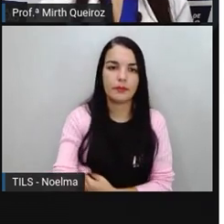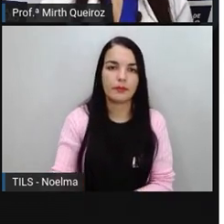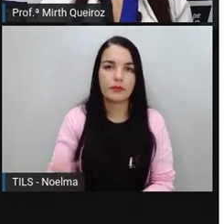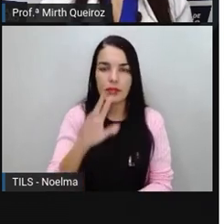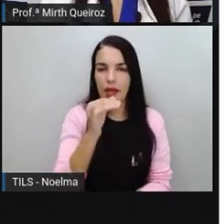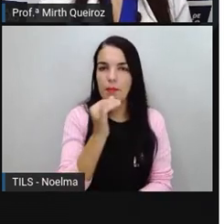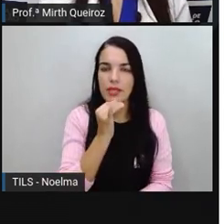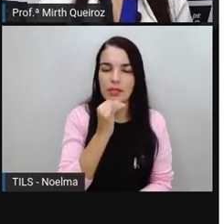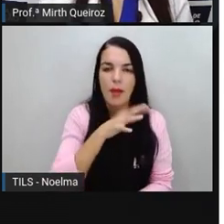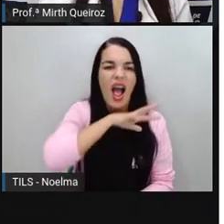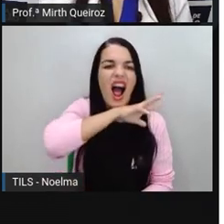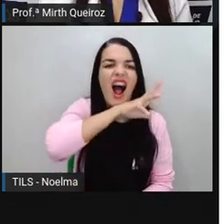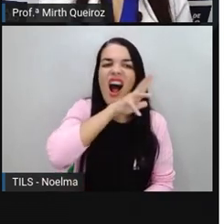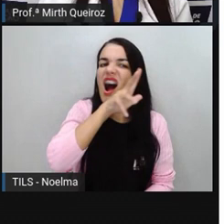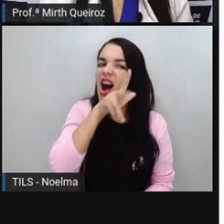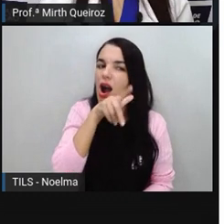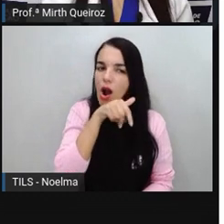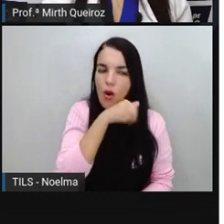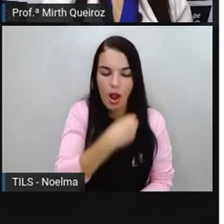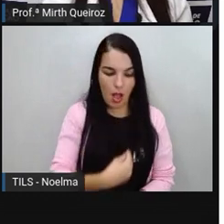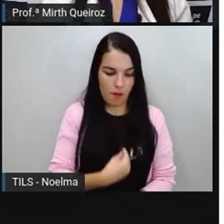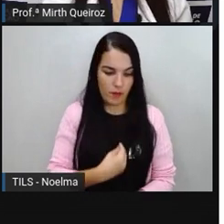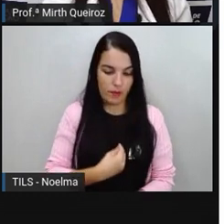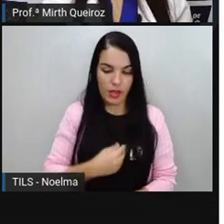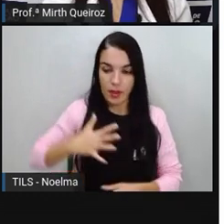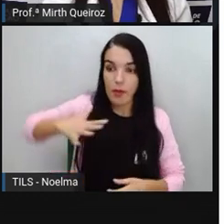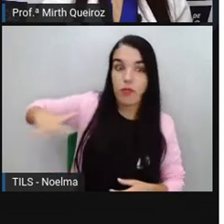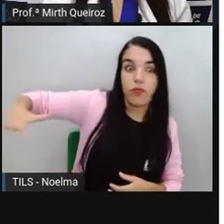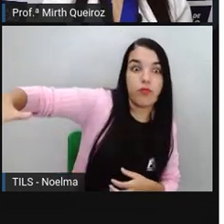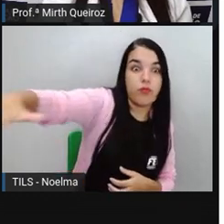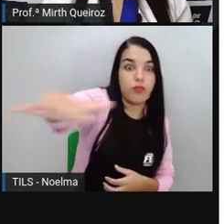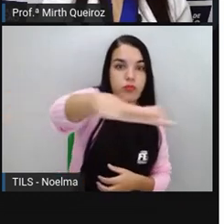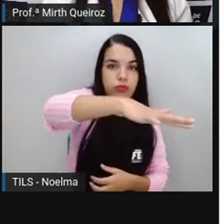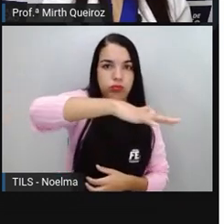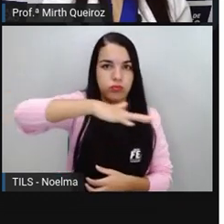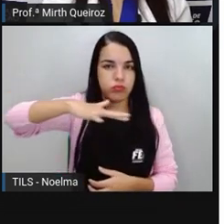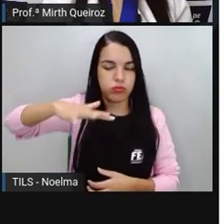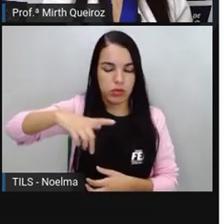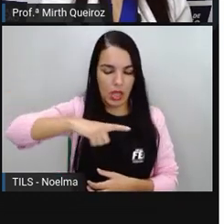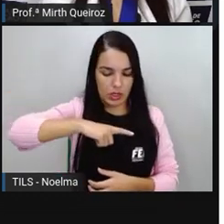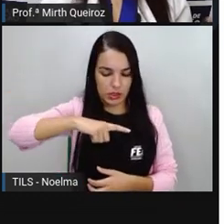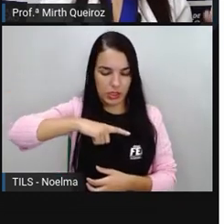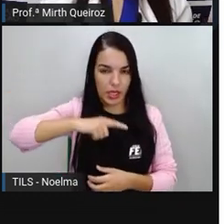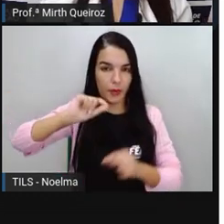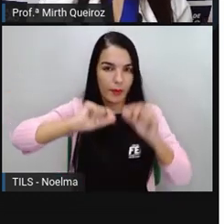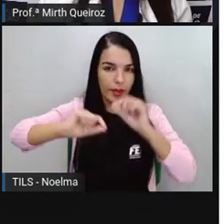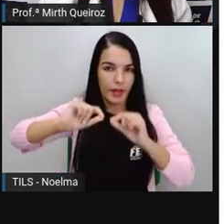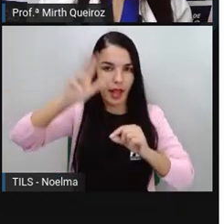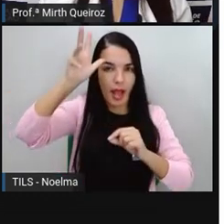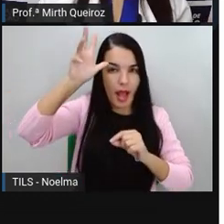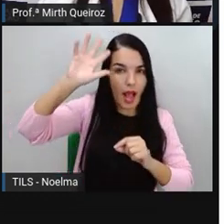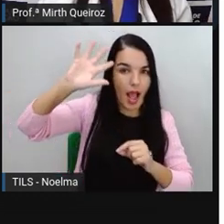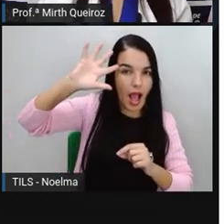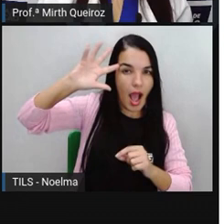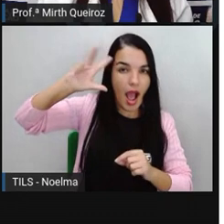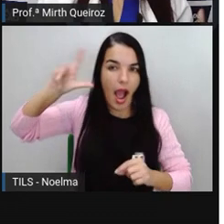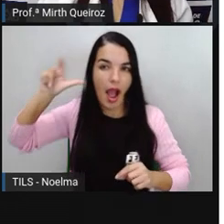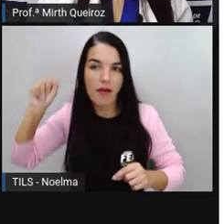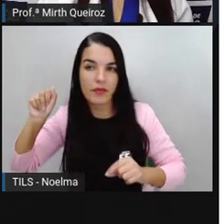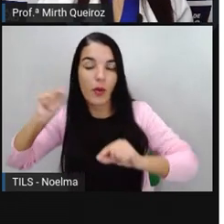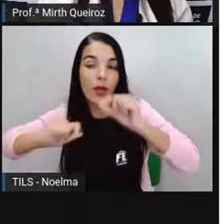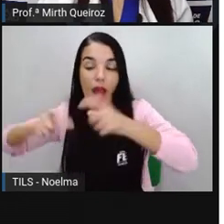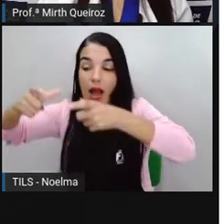os leões vivem nas savanas. As savanas africanas seria o local, é